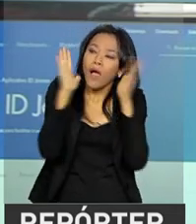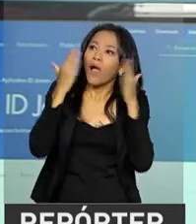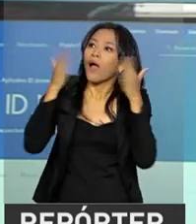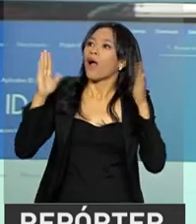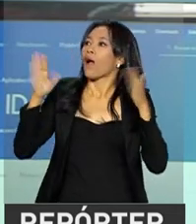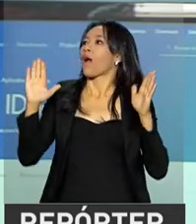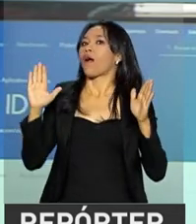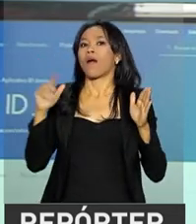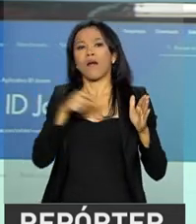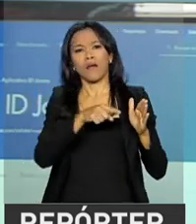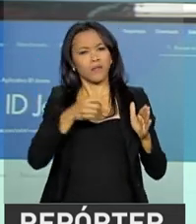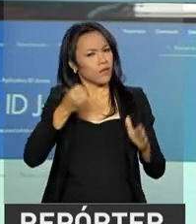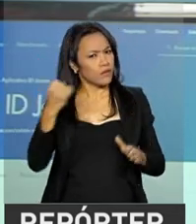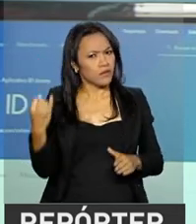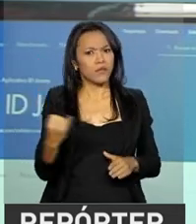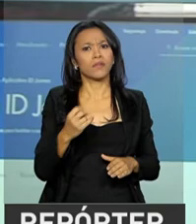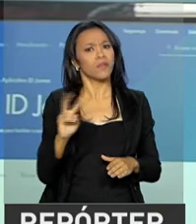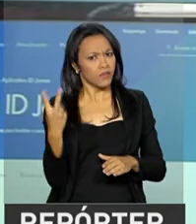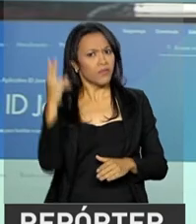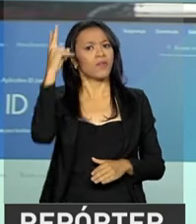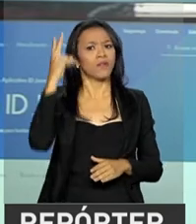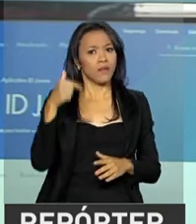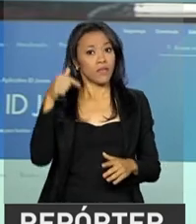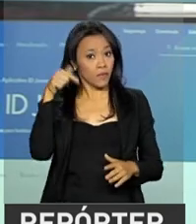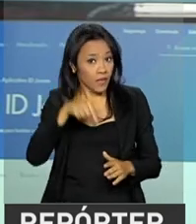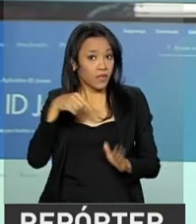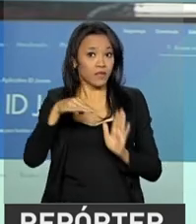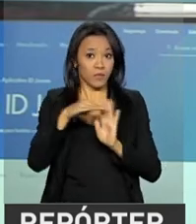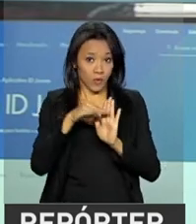Já é uma grande valia, é um programa que